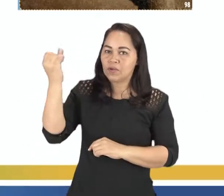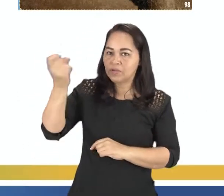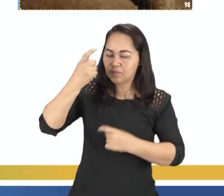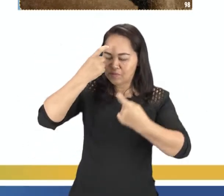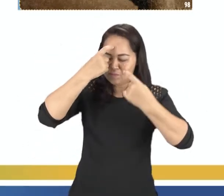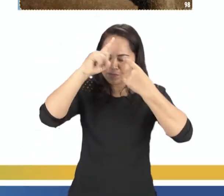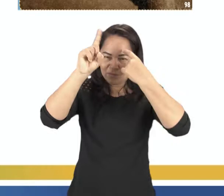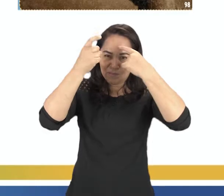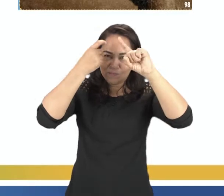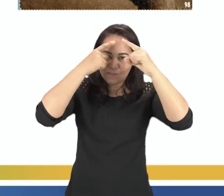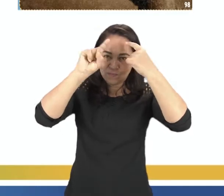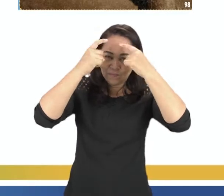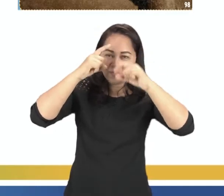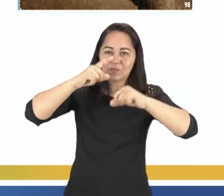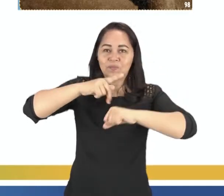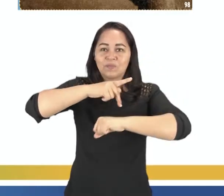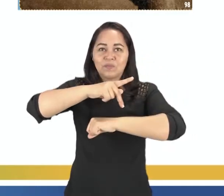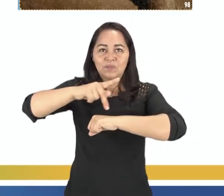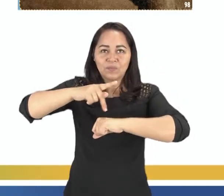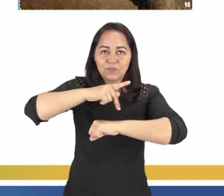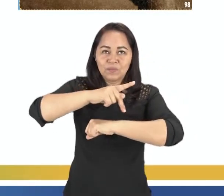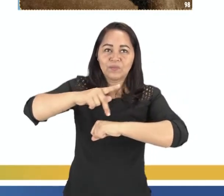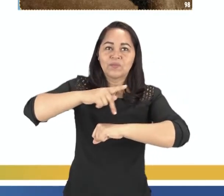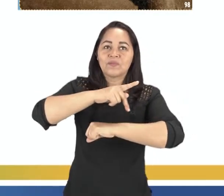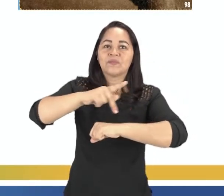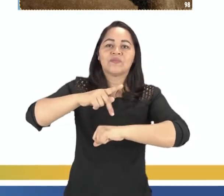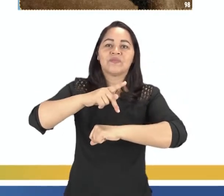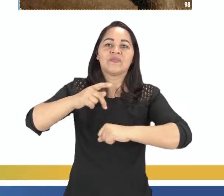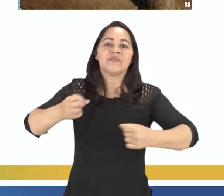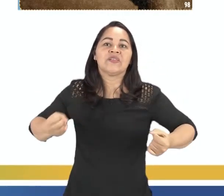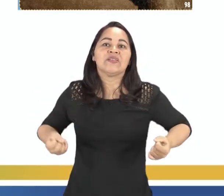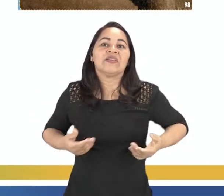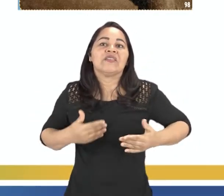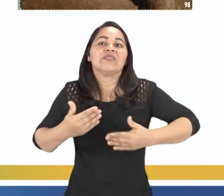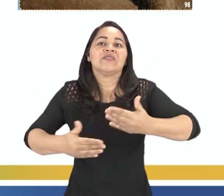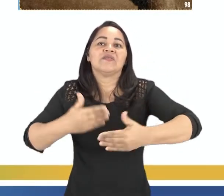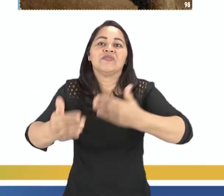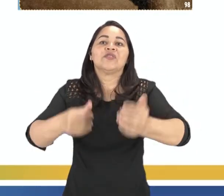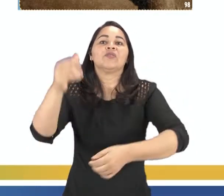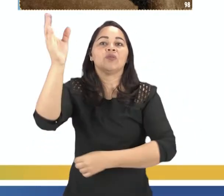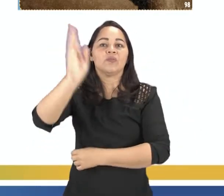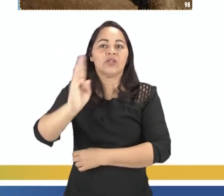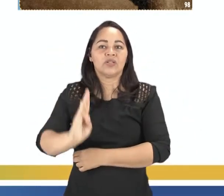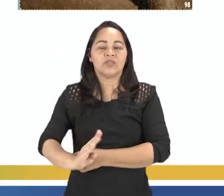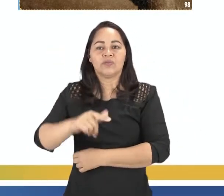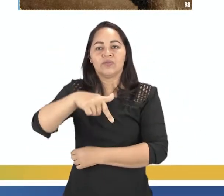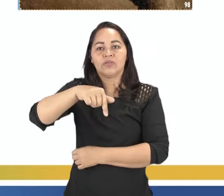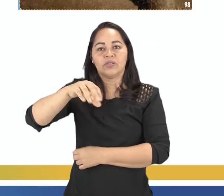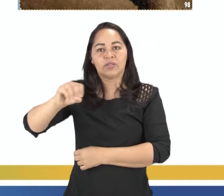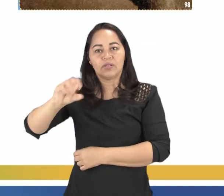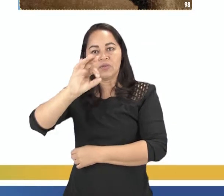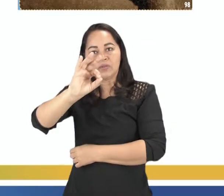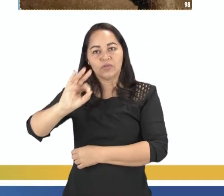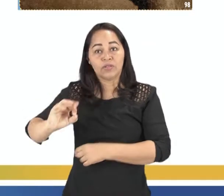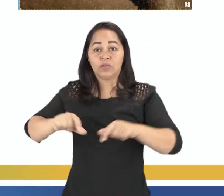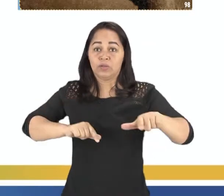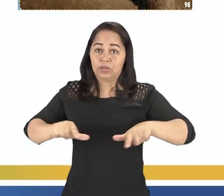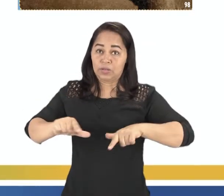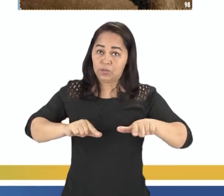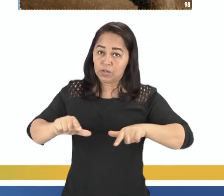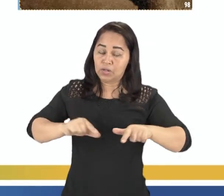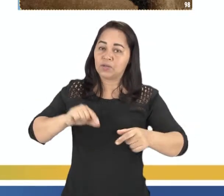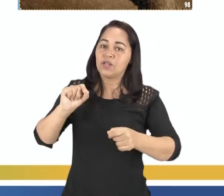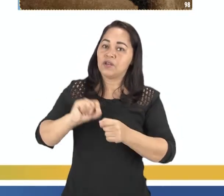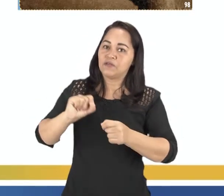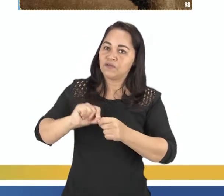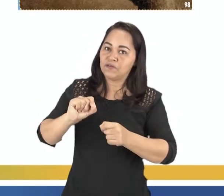criatividade nos países de expressivo do desenvolvimento, entre os quais se situa o Brasil. Cerca de 70% do trabalho desempenhado são